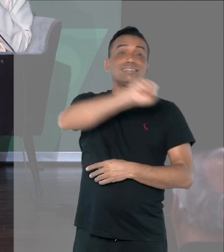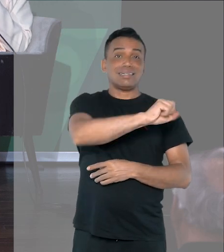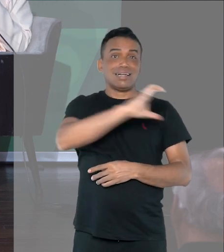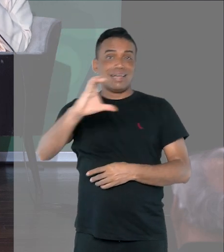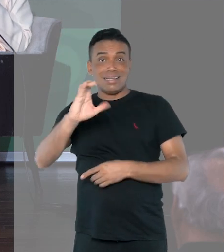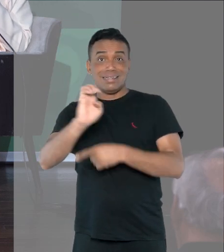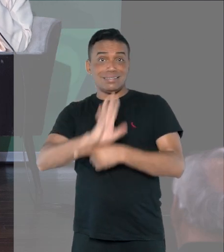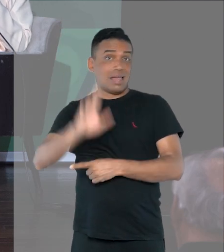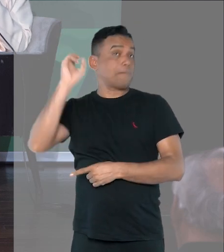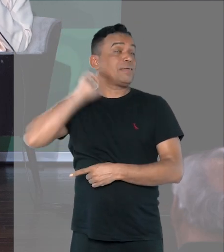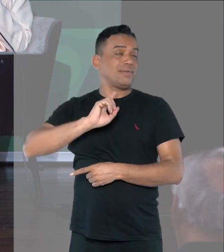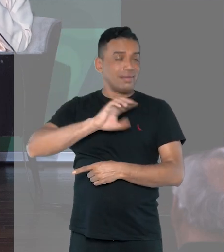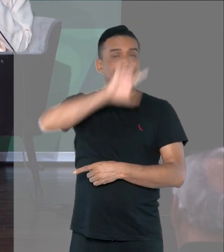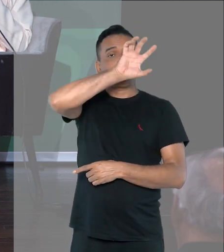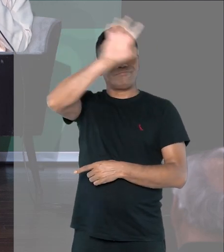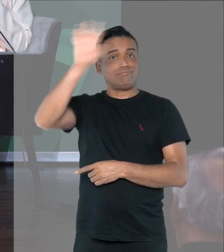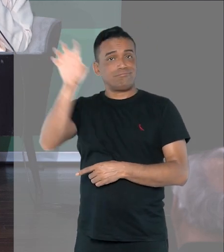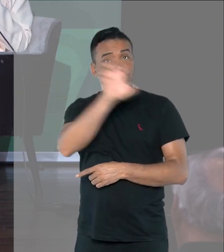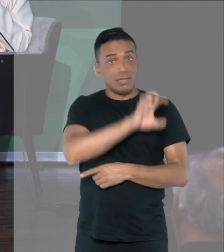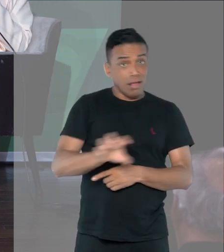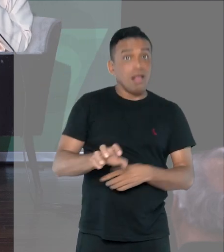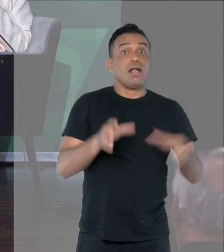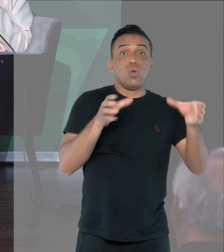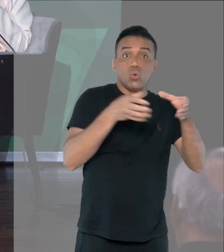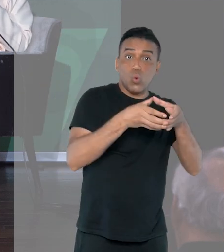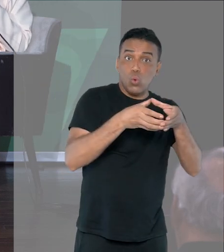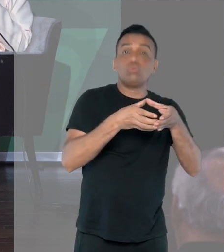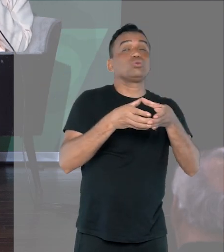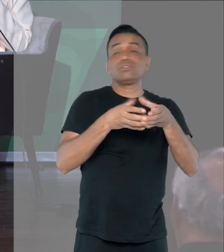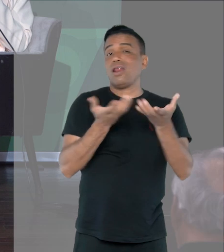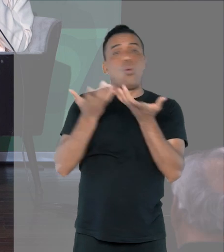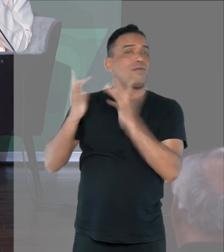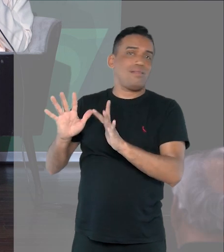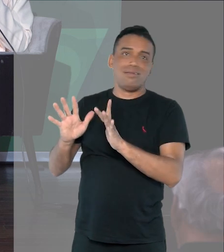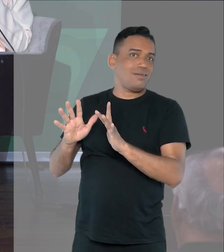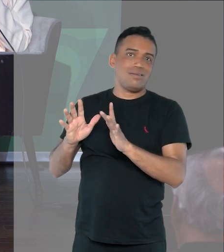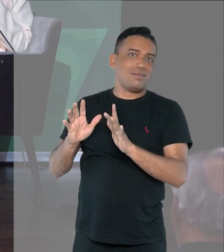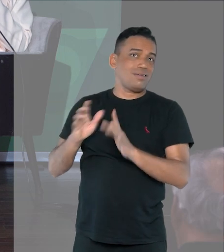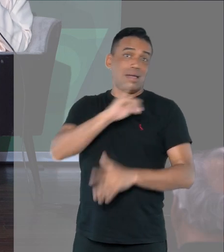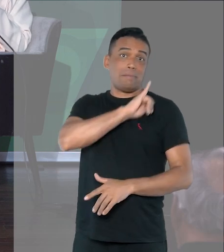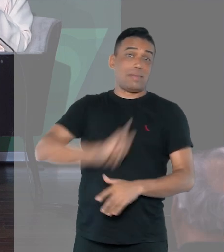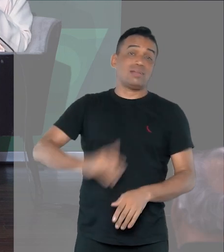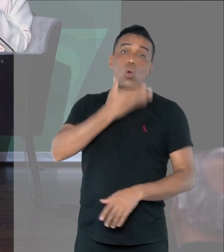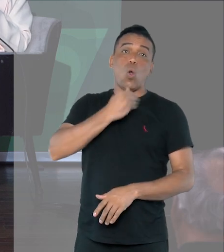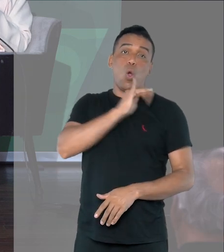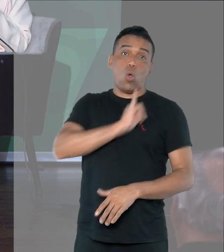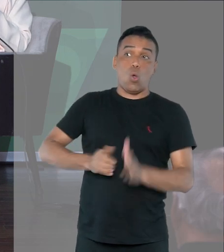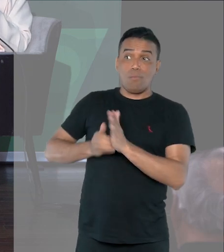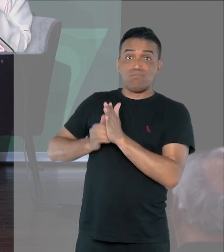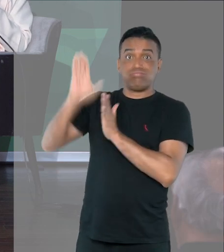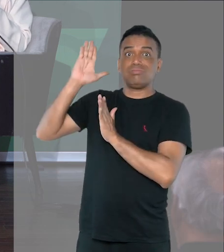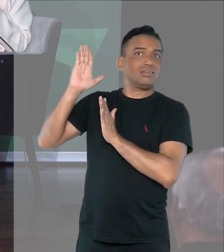em Minas Gerais. Haviam grupos que não queriam a partida do imperador, não queriam deixar de ser o